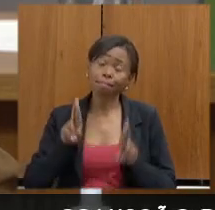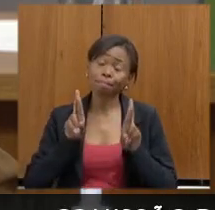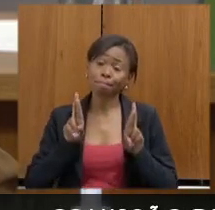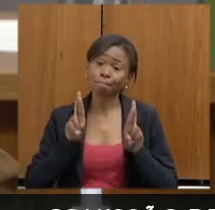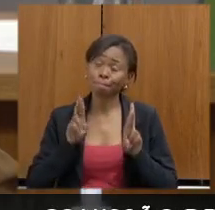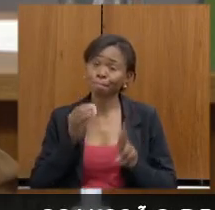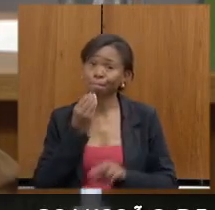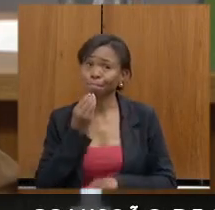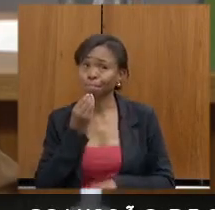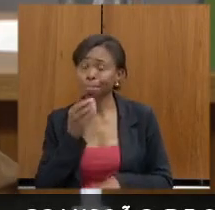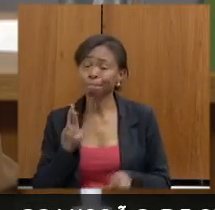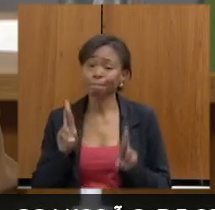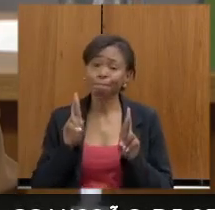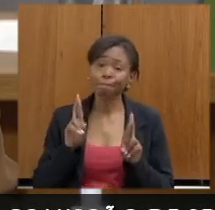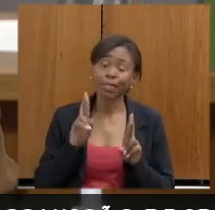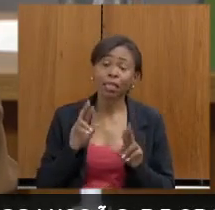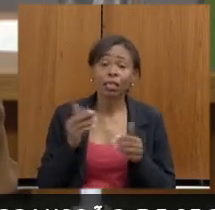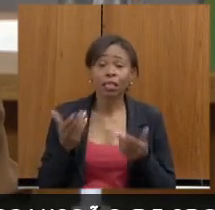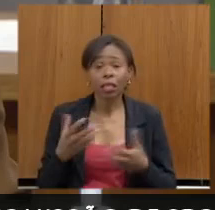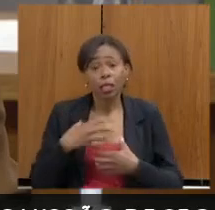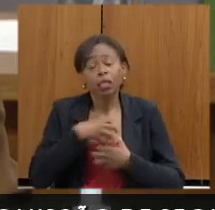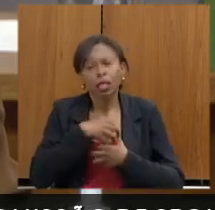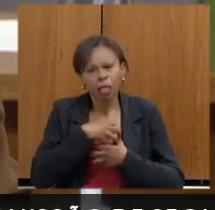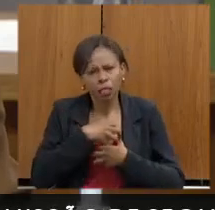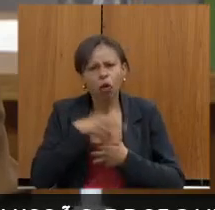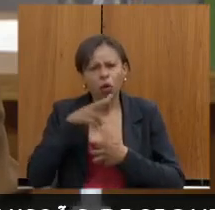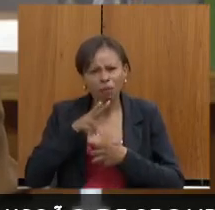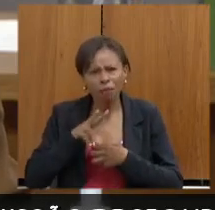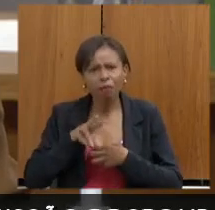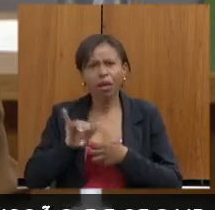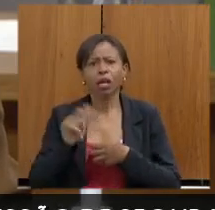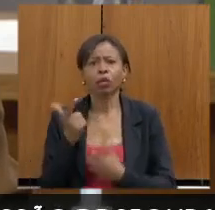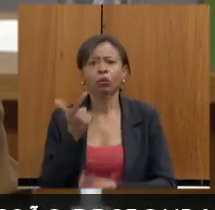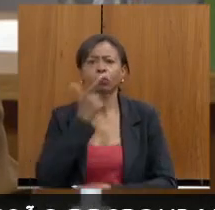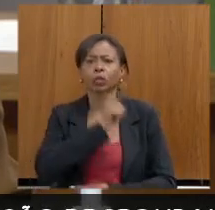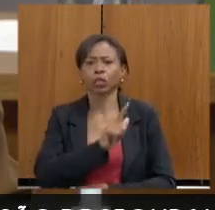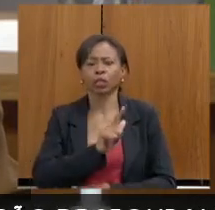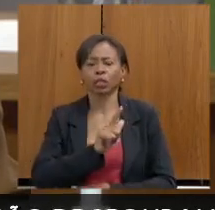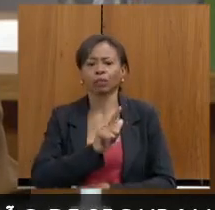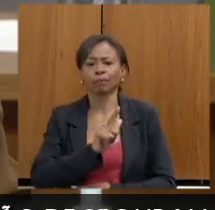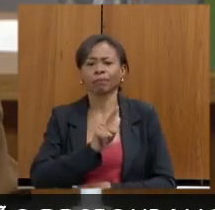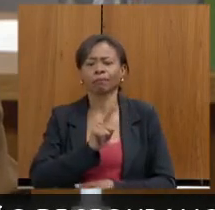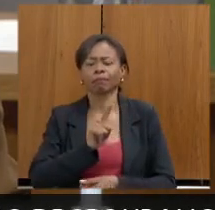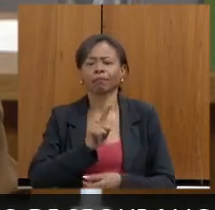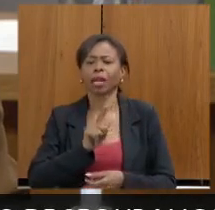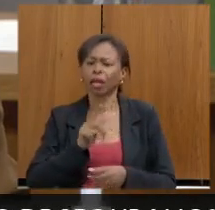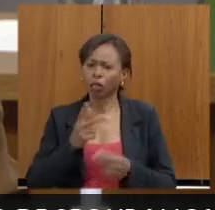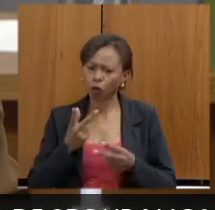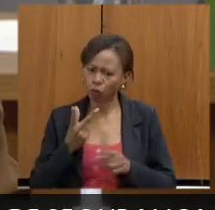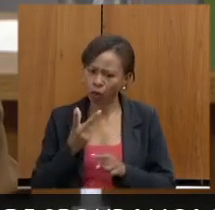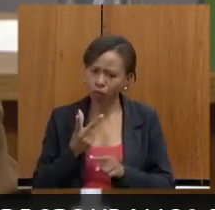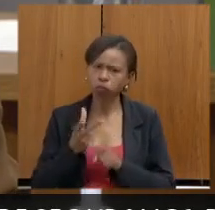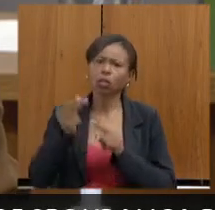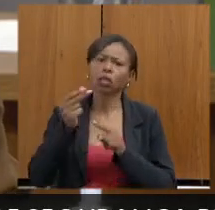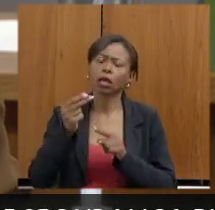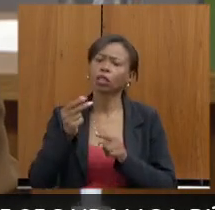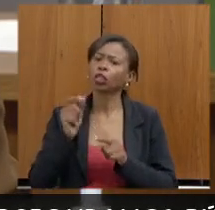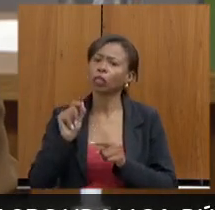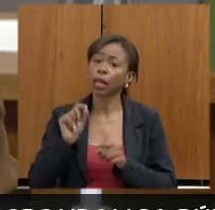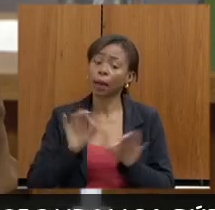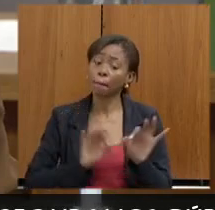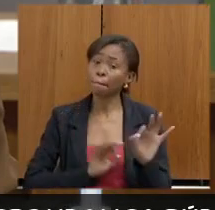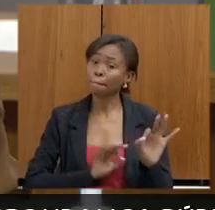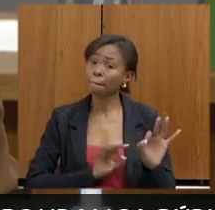expectativas e com essa uma sensação de que a gente vai conseguir e isso vai ser um grande efeito é ter então um plano